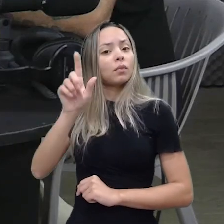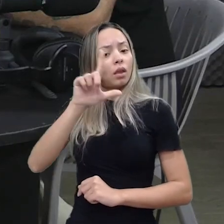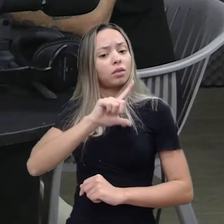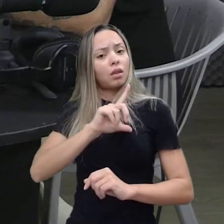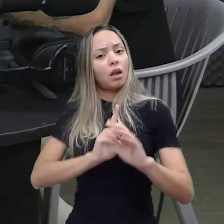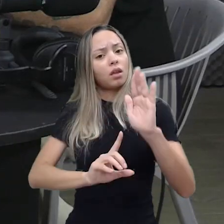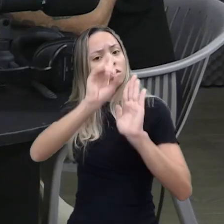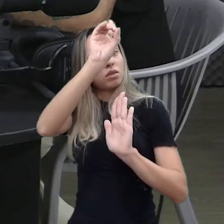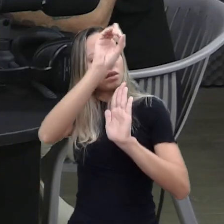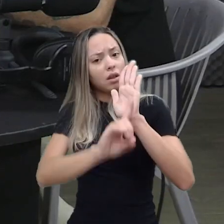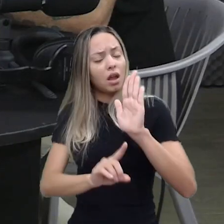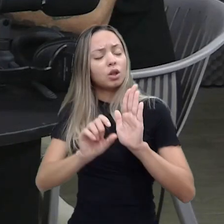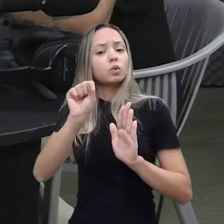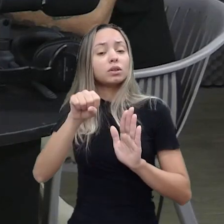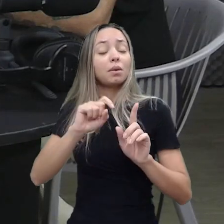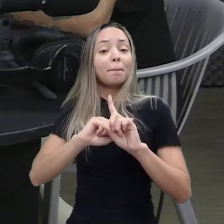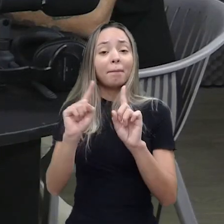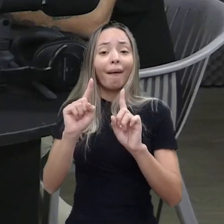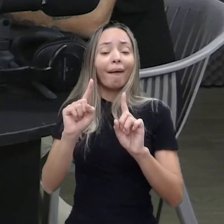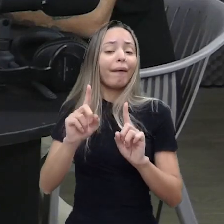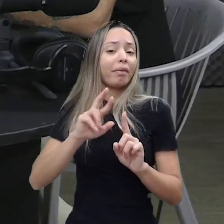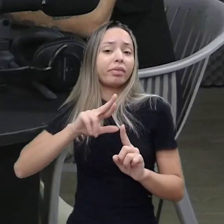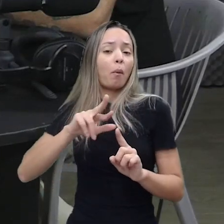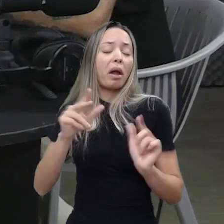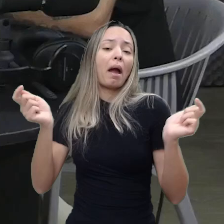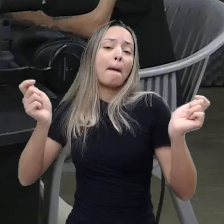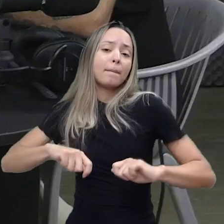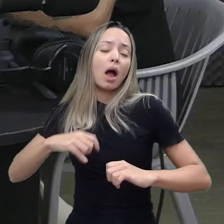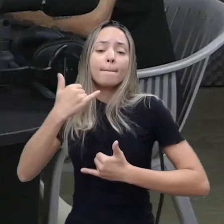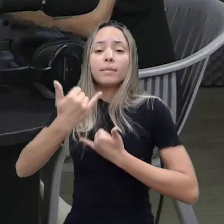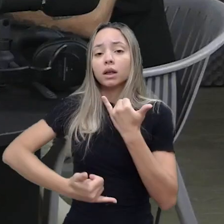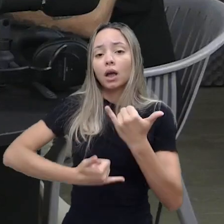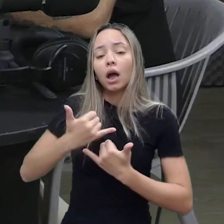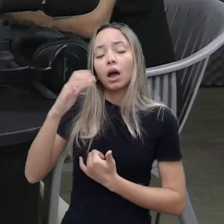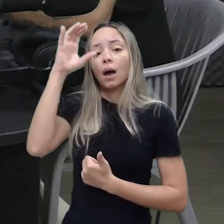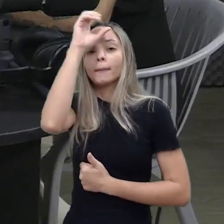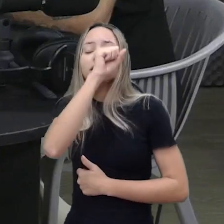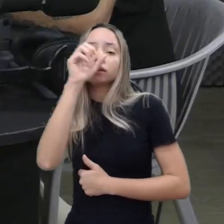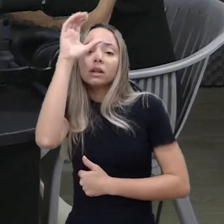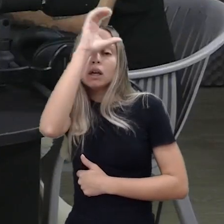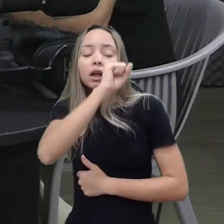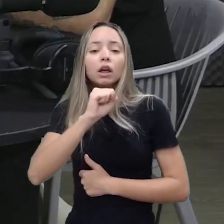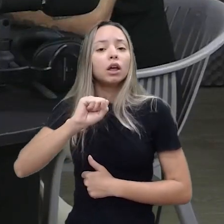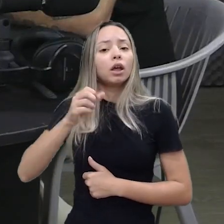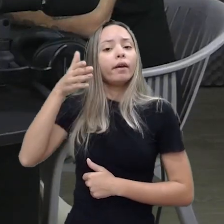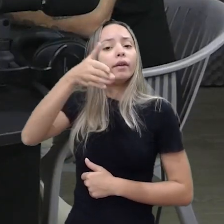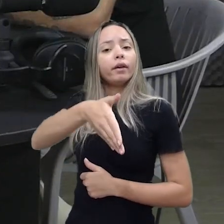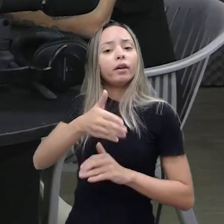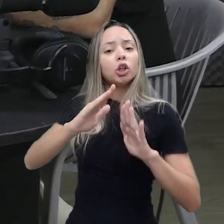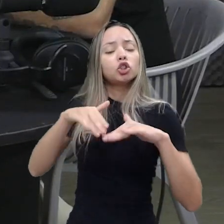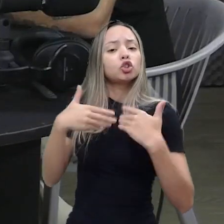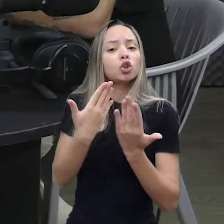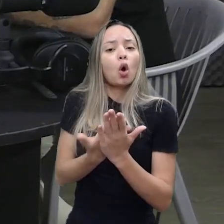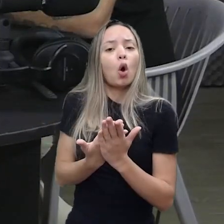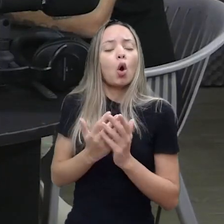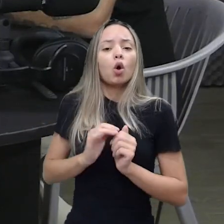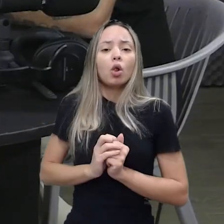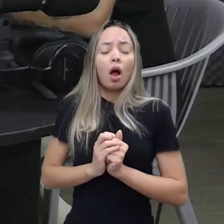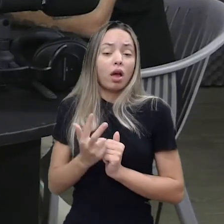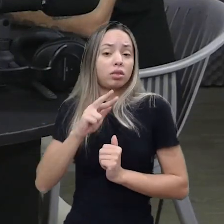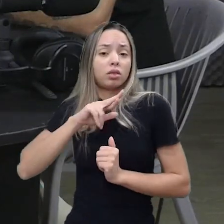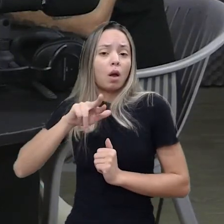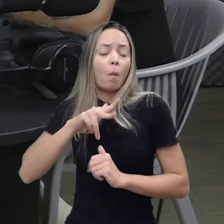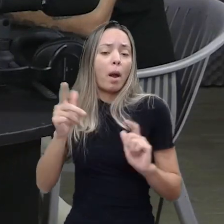direitos, eles são incapazes de brincar, de aprender, de frequentar a escola, são incapazes de ir